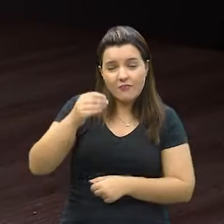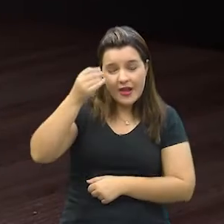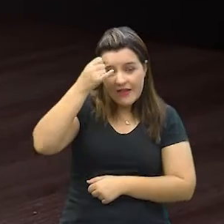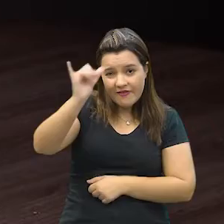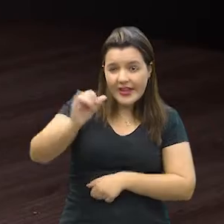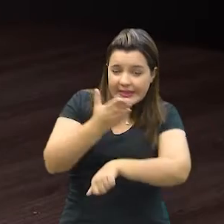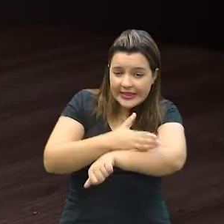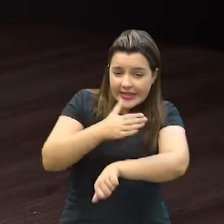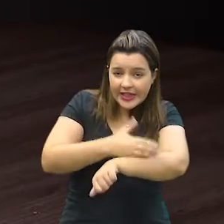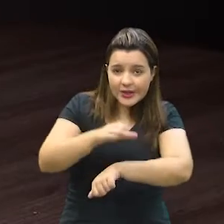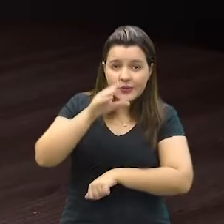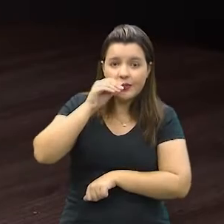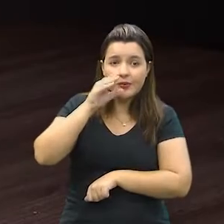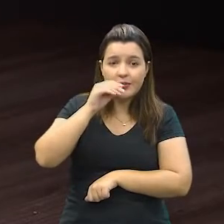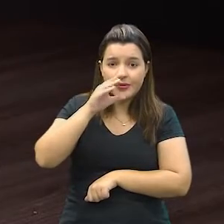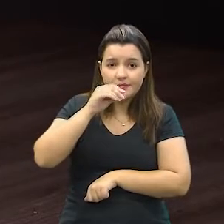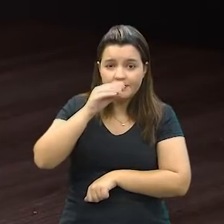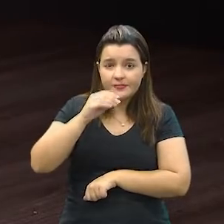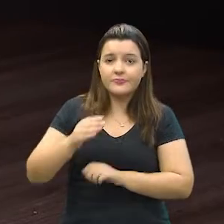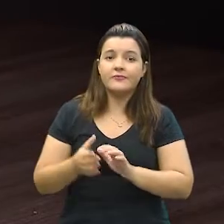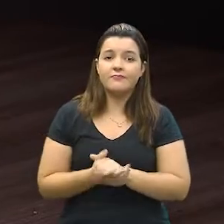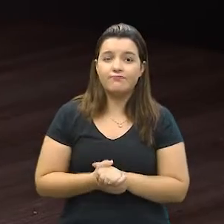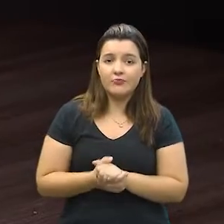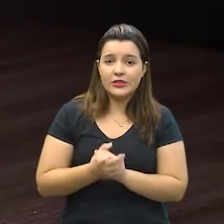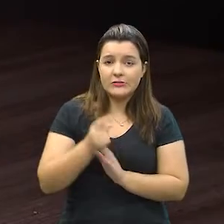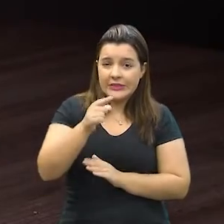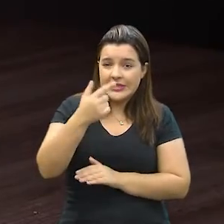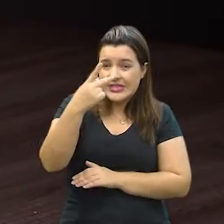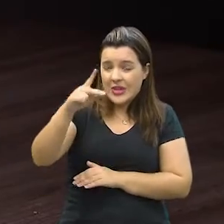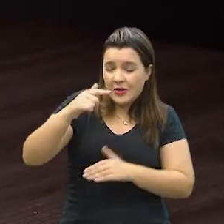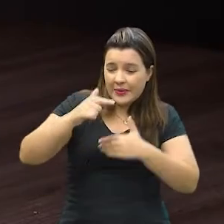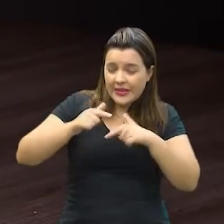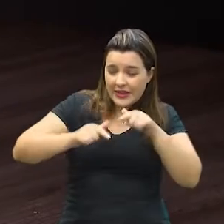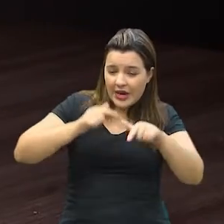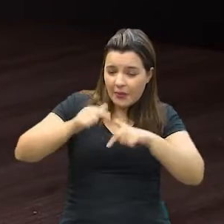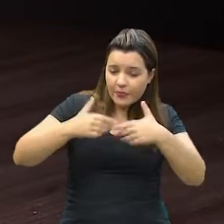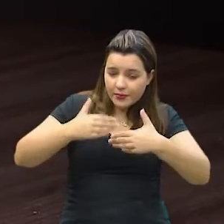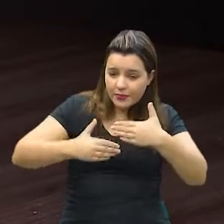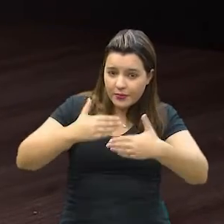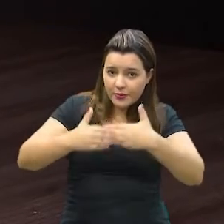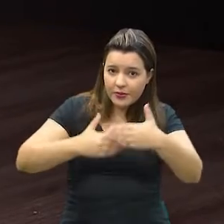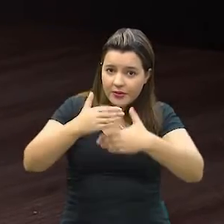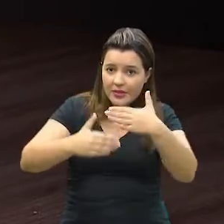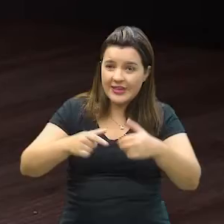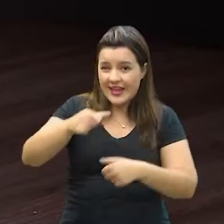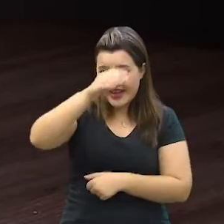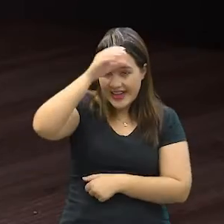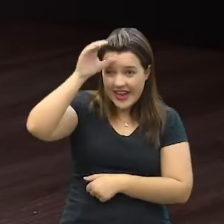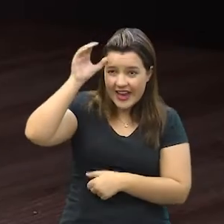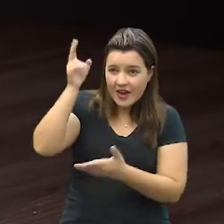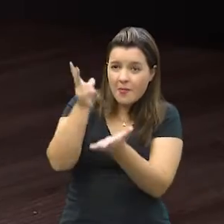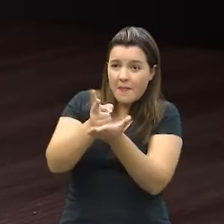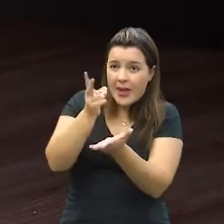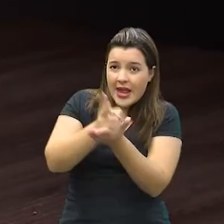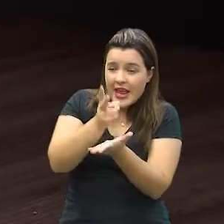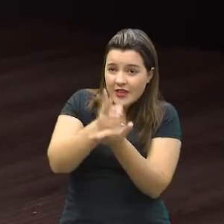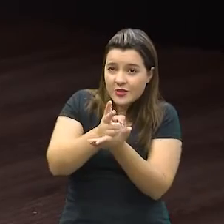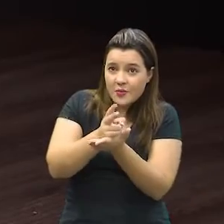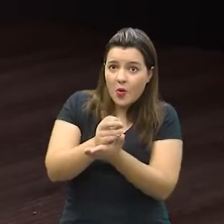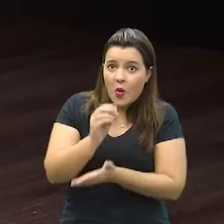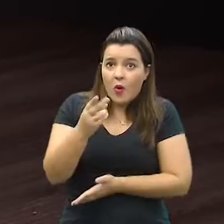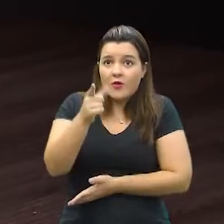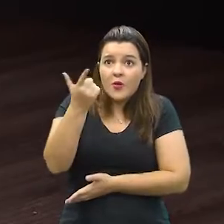aí, essa manutenção desse trabalho, você continuou com os clientes que você já tinha ou